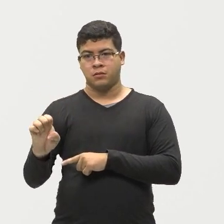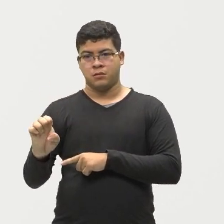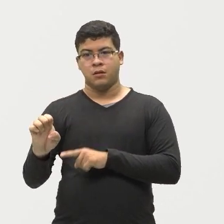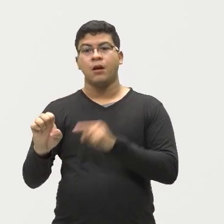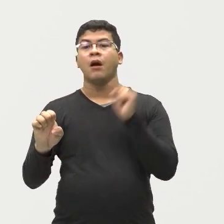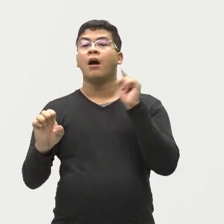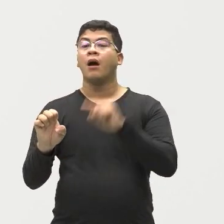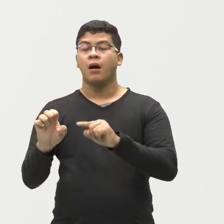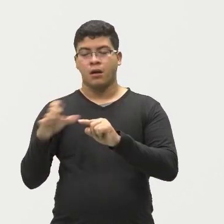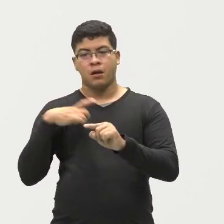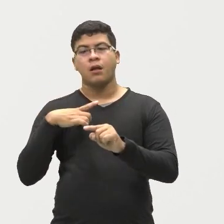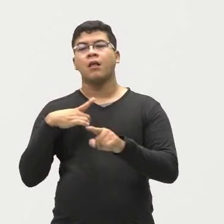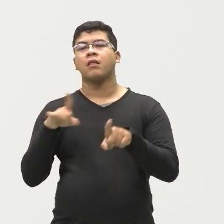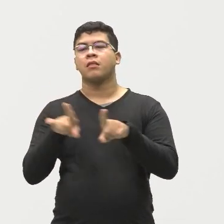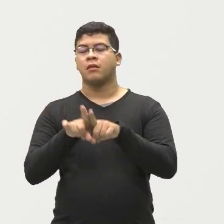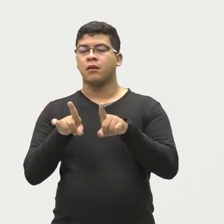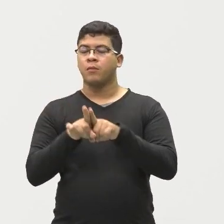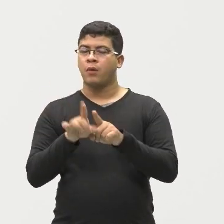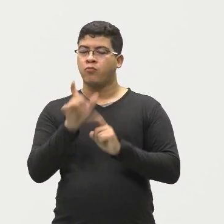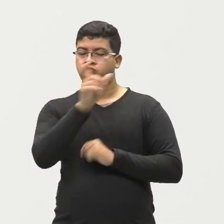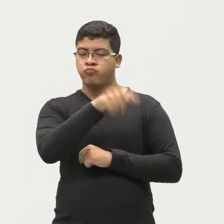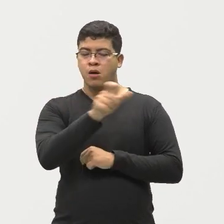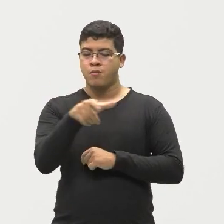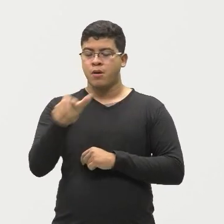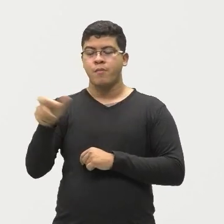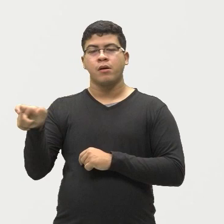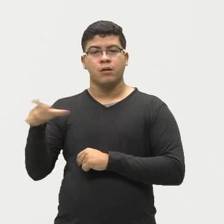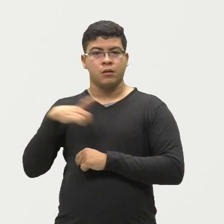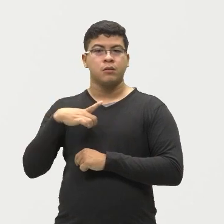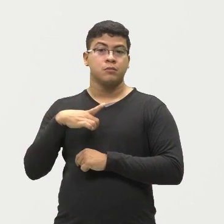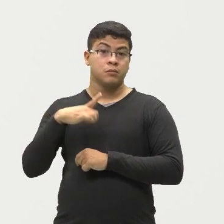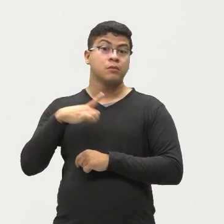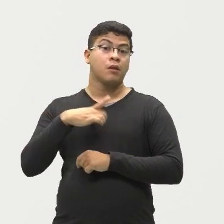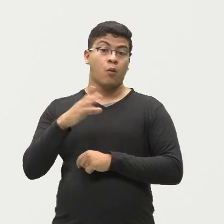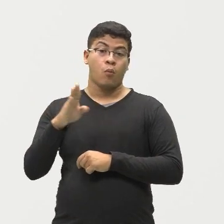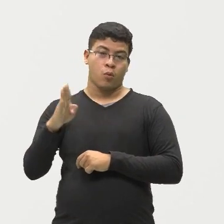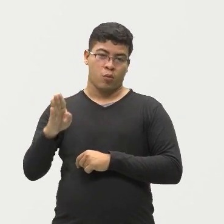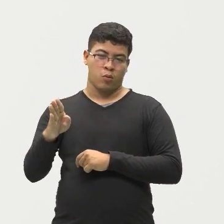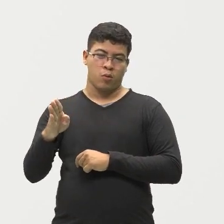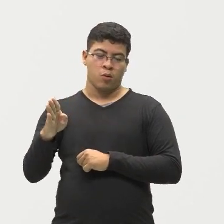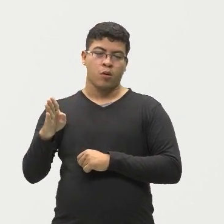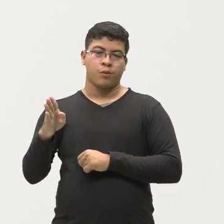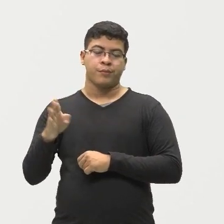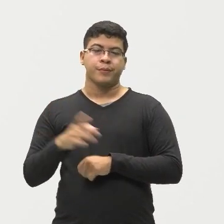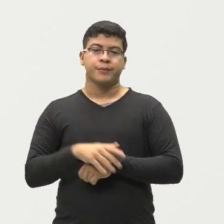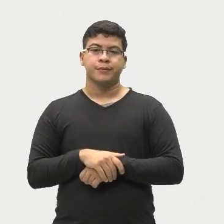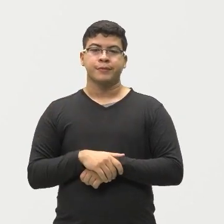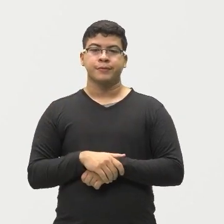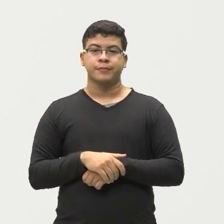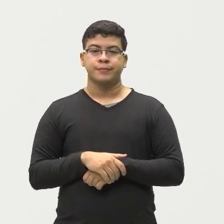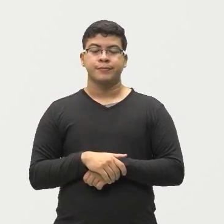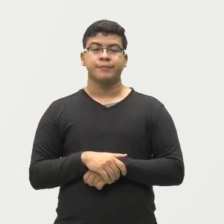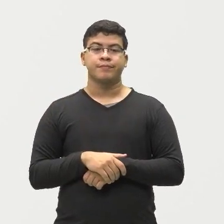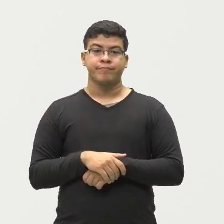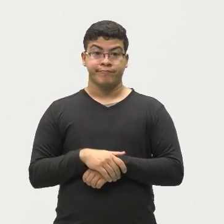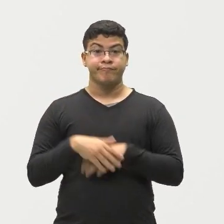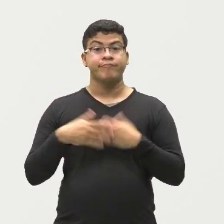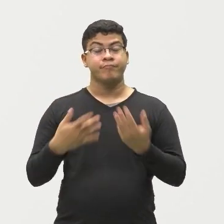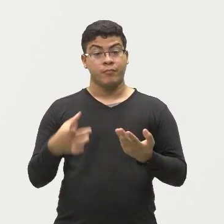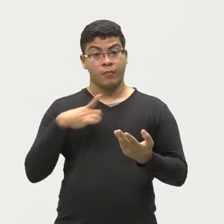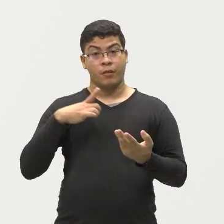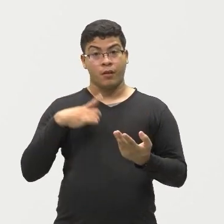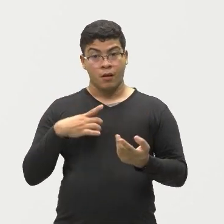também, cada doença vai ter uma bactéria específica, tá bom? Além de vírus, além